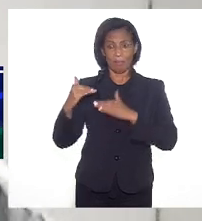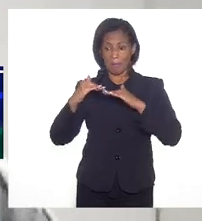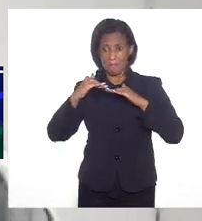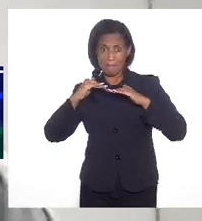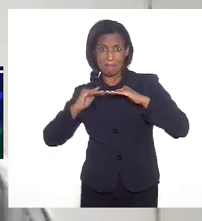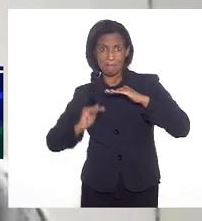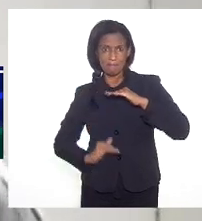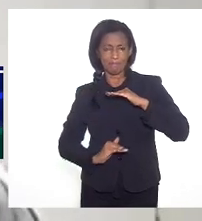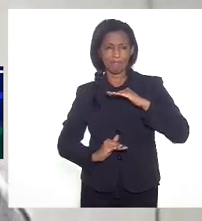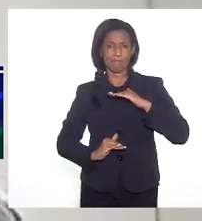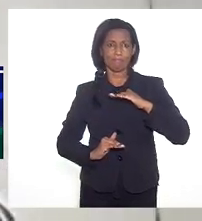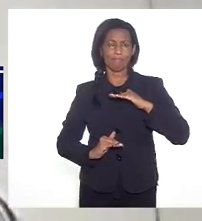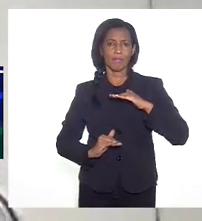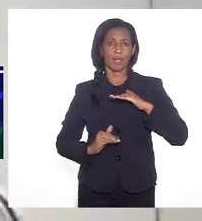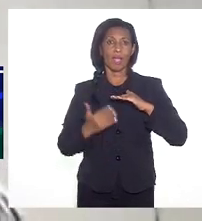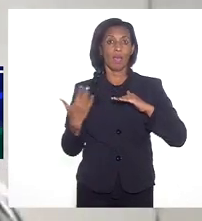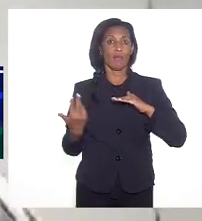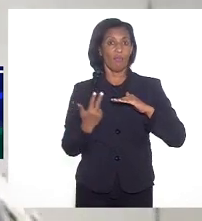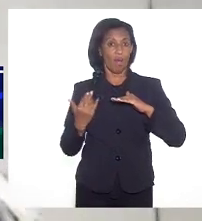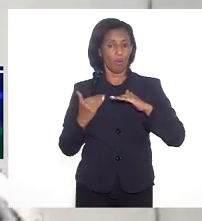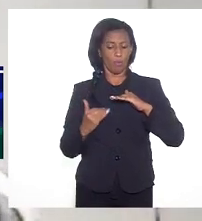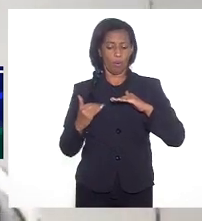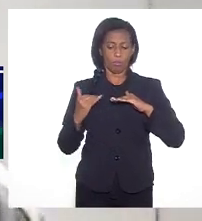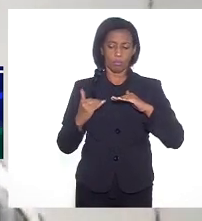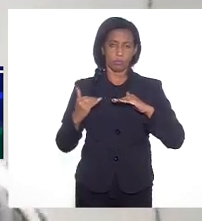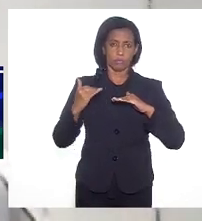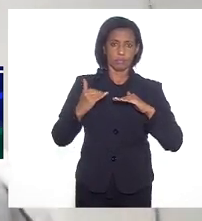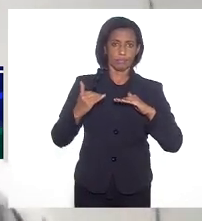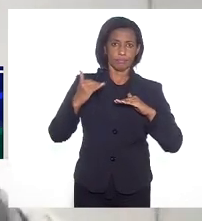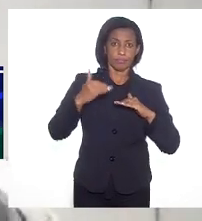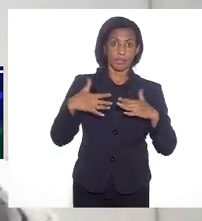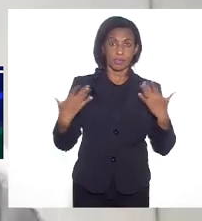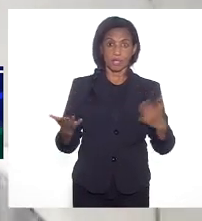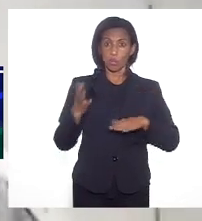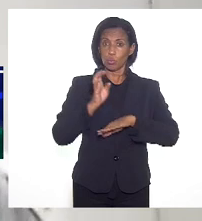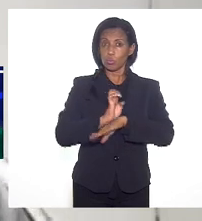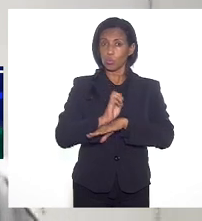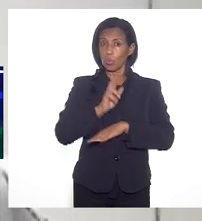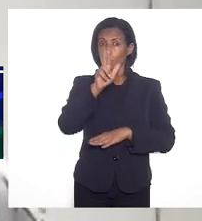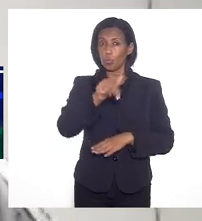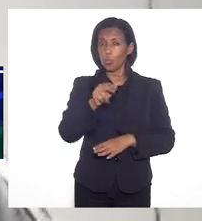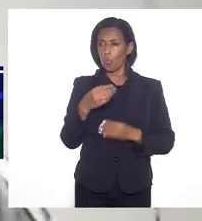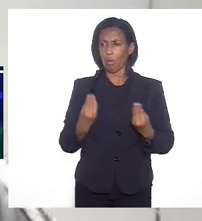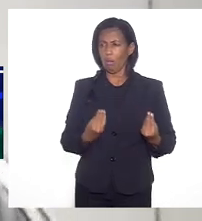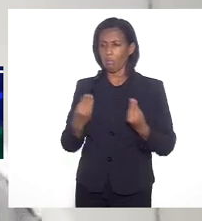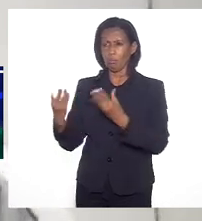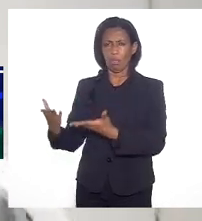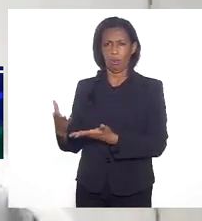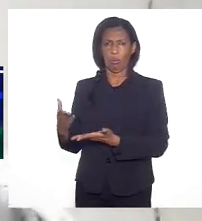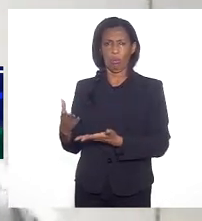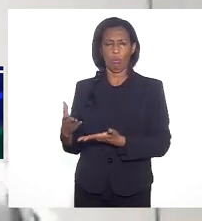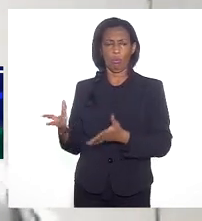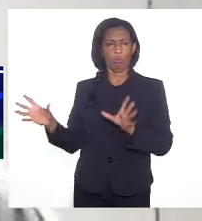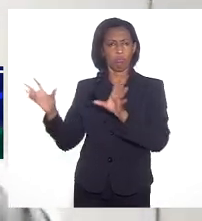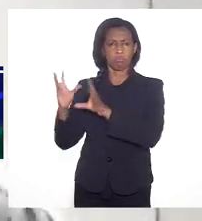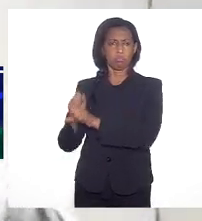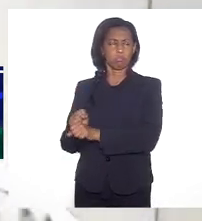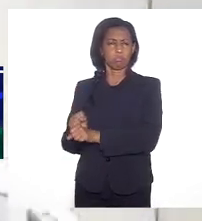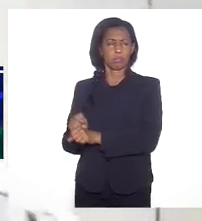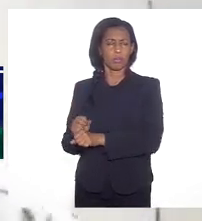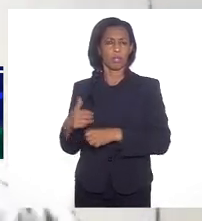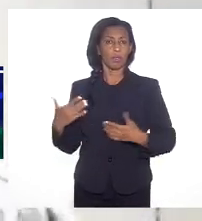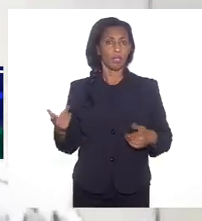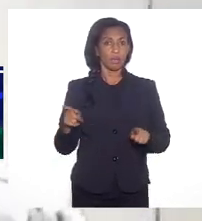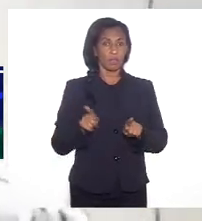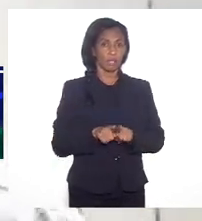esse valor foi aumentando ao longo do tempo então o estado nunca deu a sua contribuição como patrão além